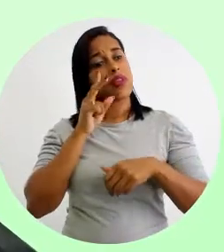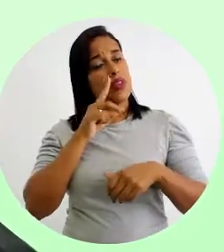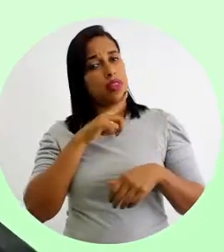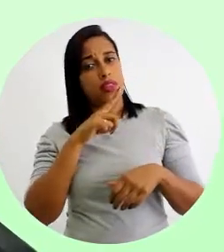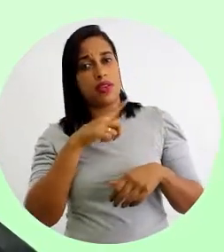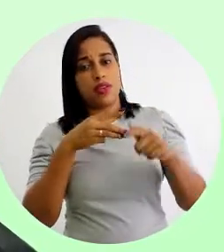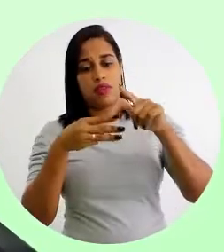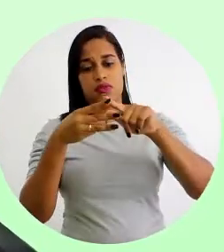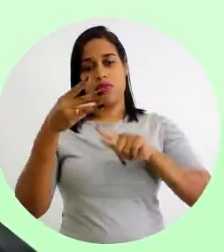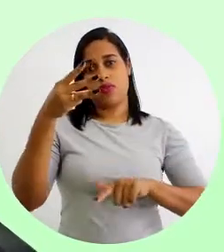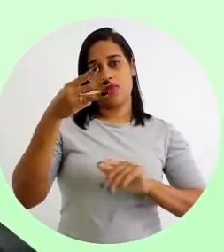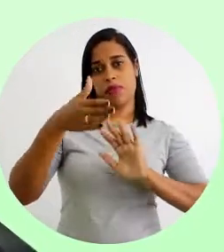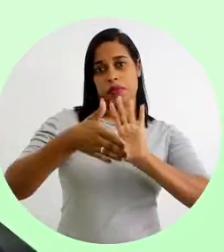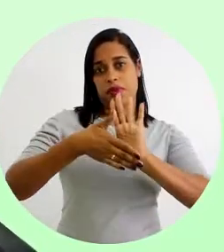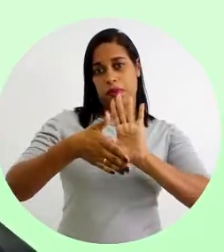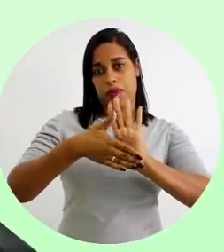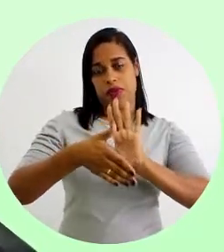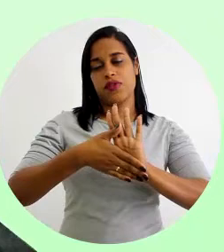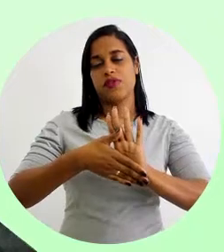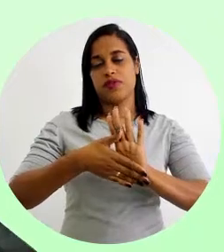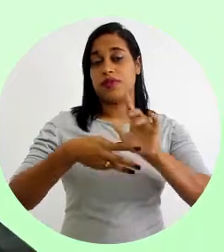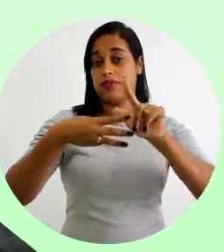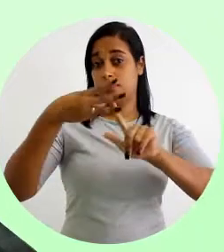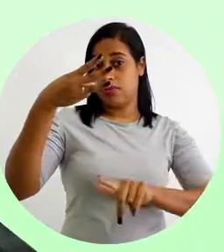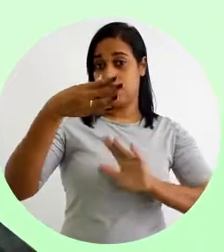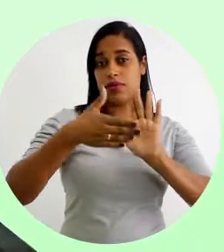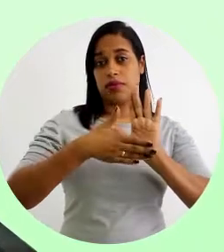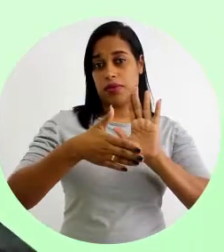se consta lá as três propostas